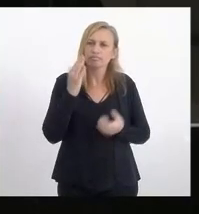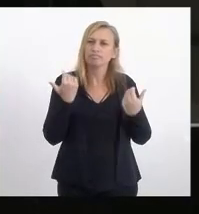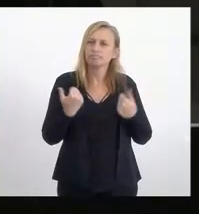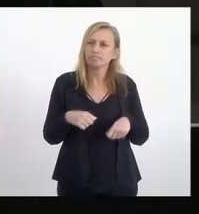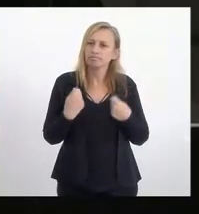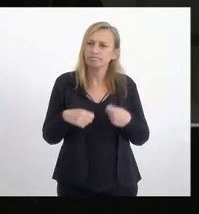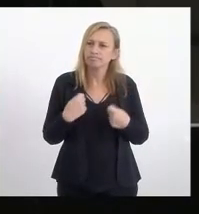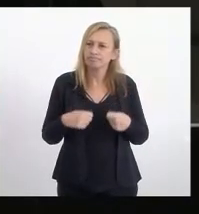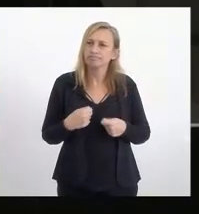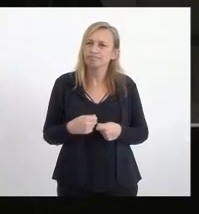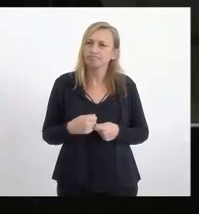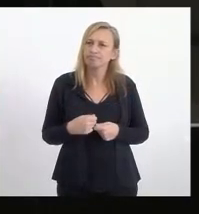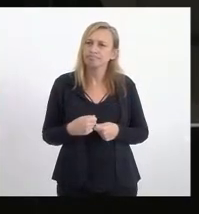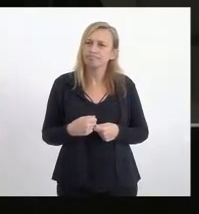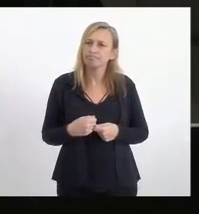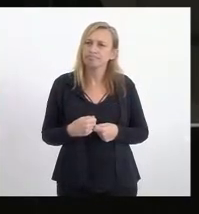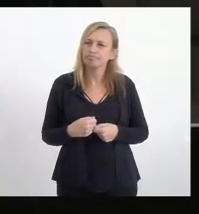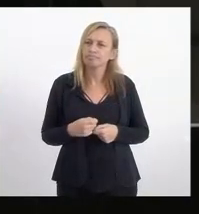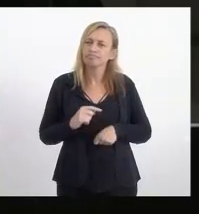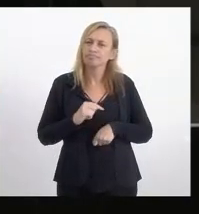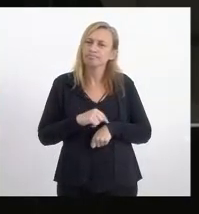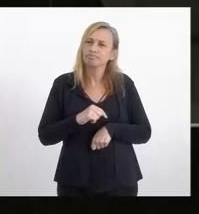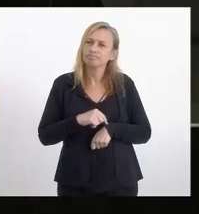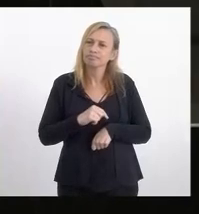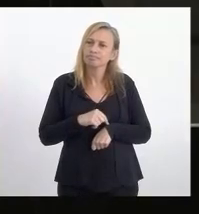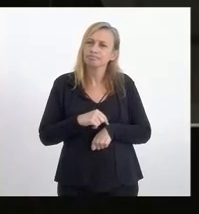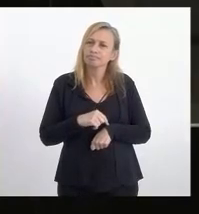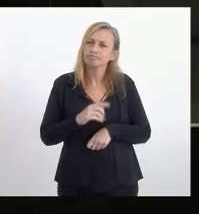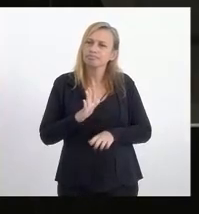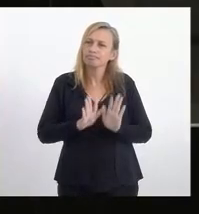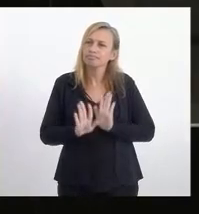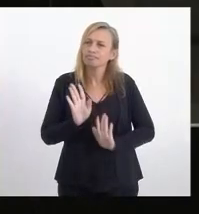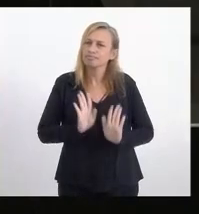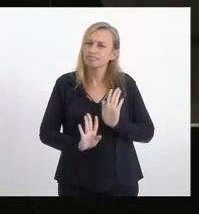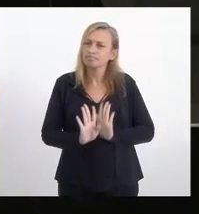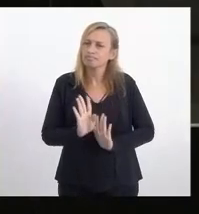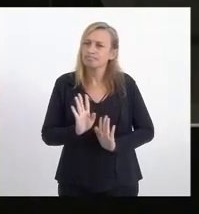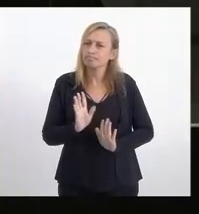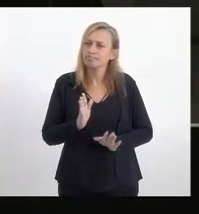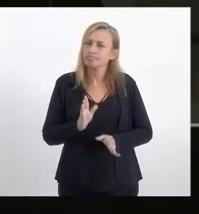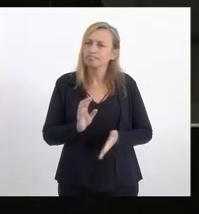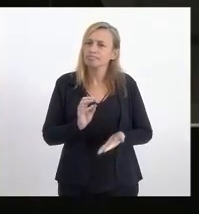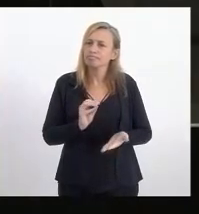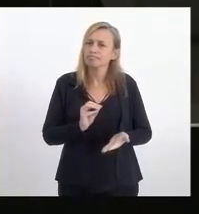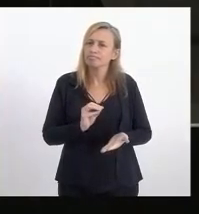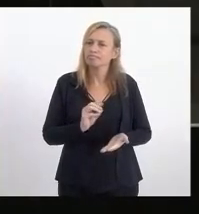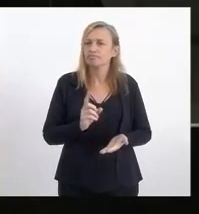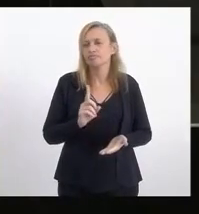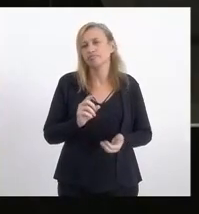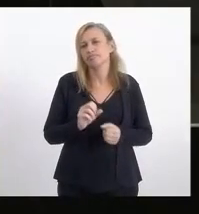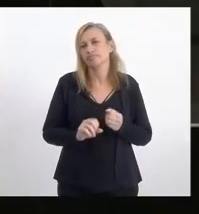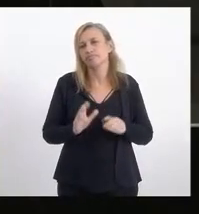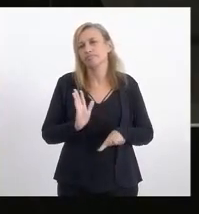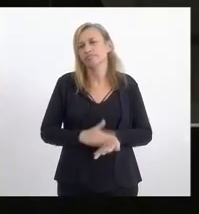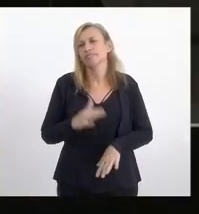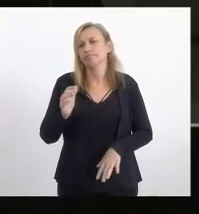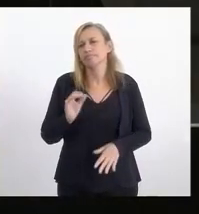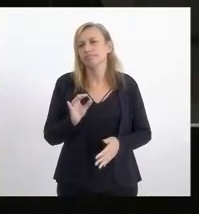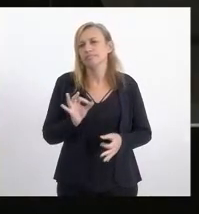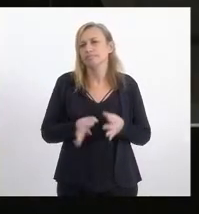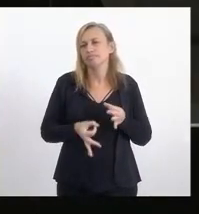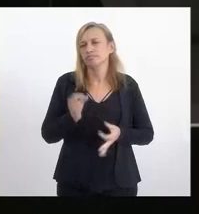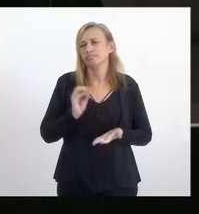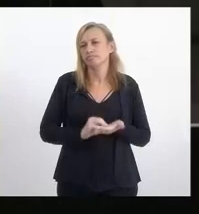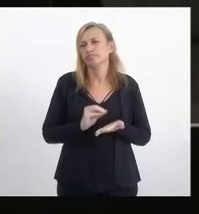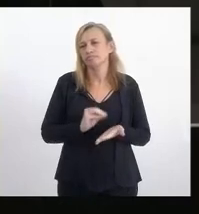preciso Olá neste momento tomar um Cuidado para não se praticar mais de Justiça ainda para não prejudicar